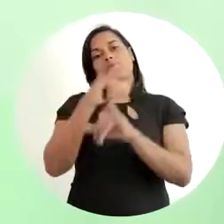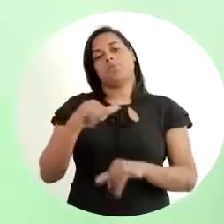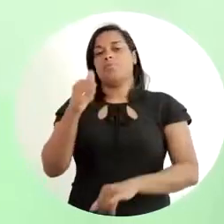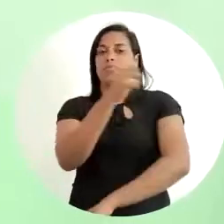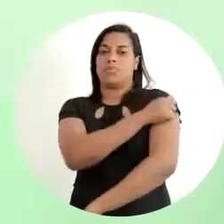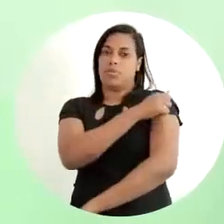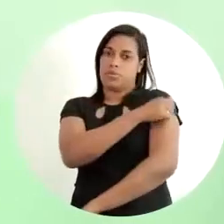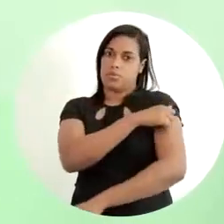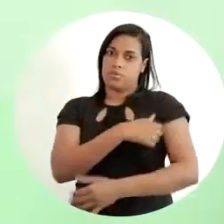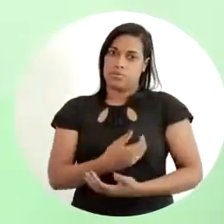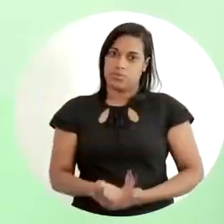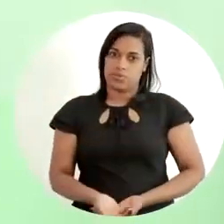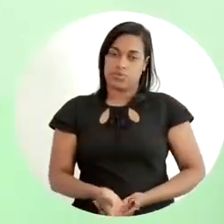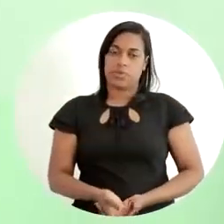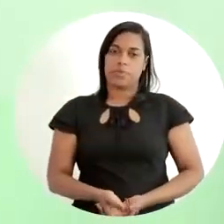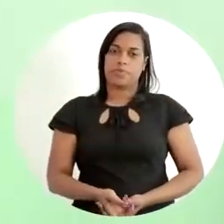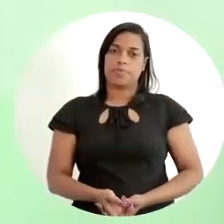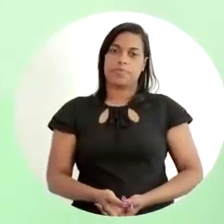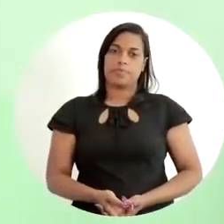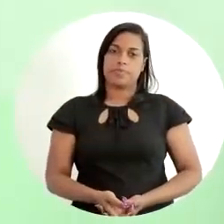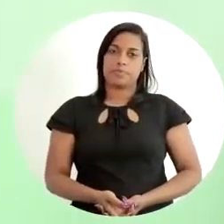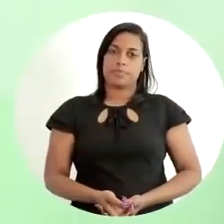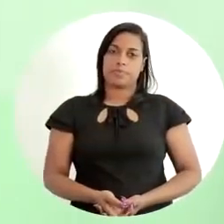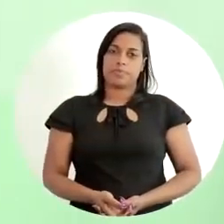seus estudantes.